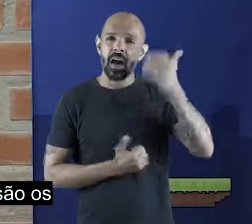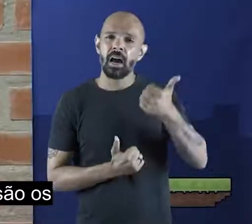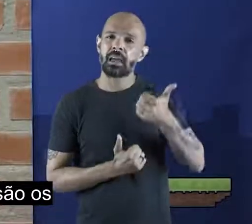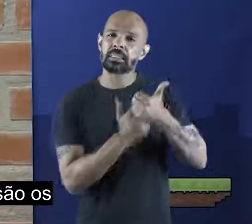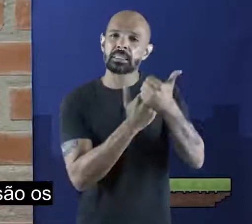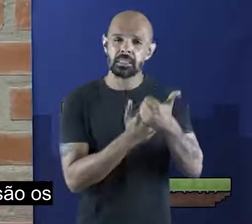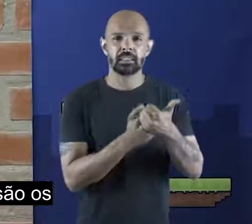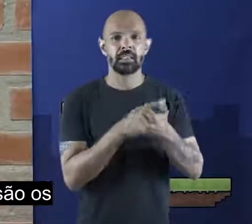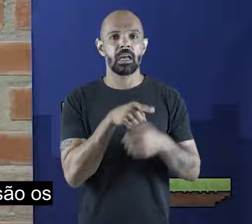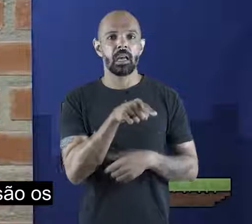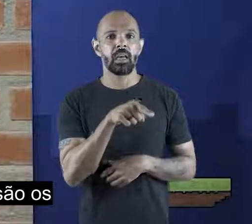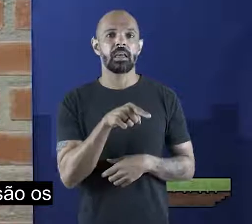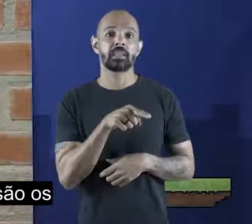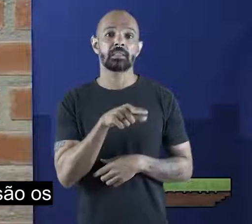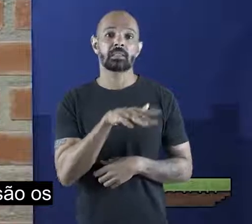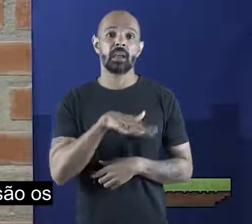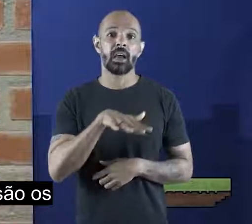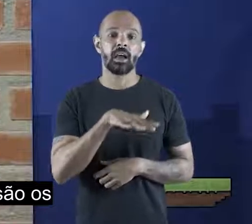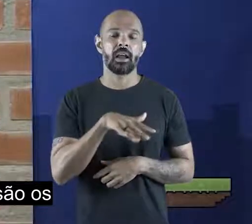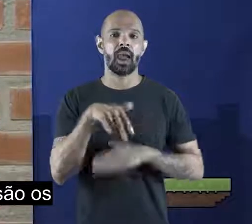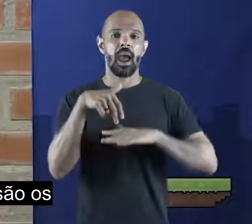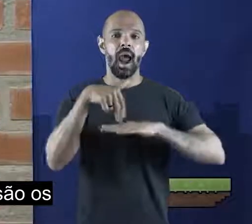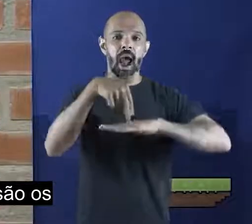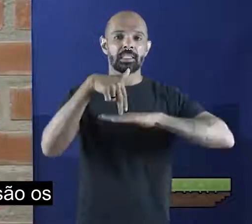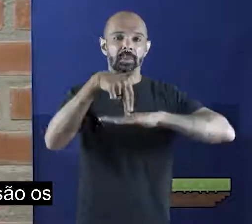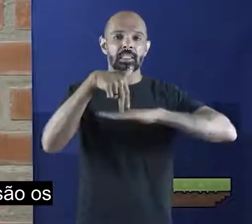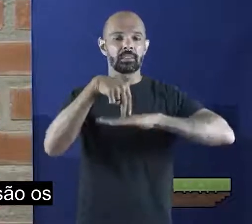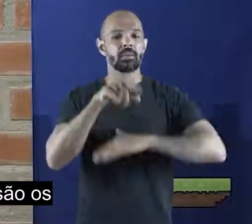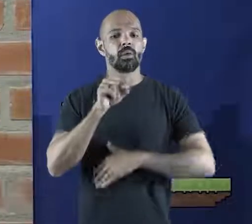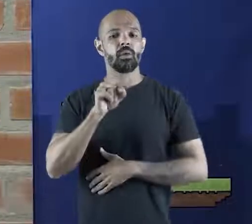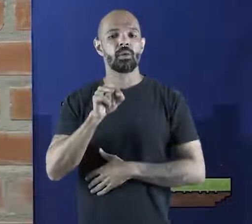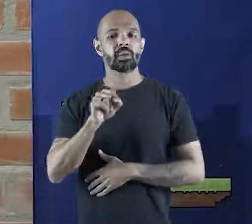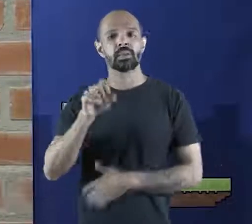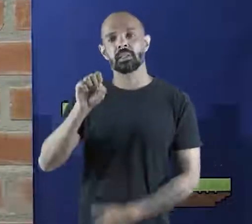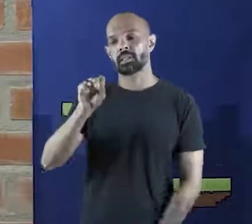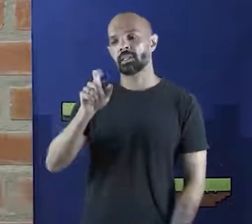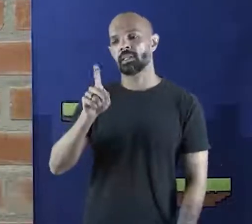facilitar, principalmente animações,